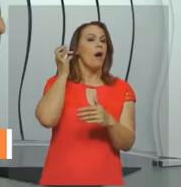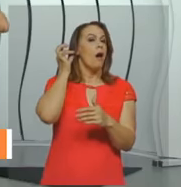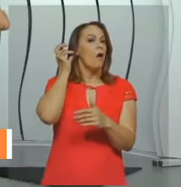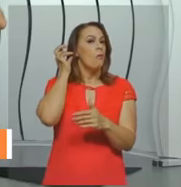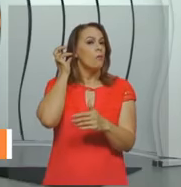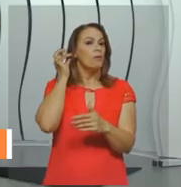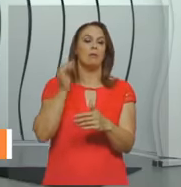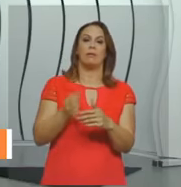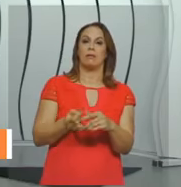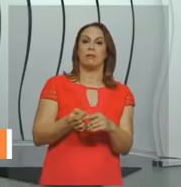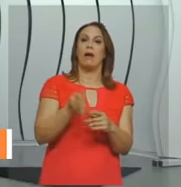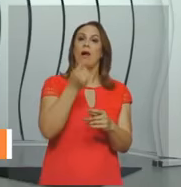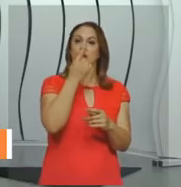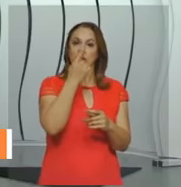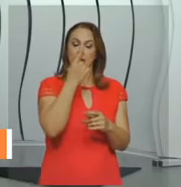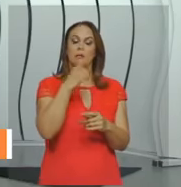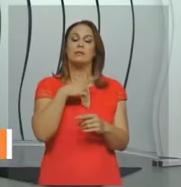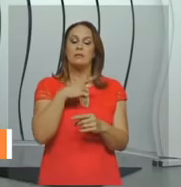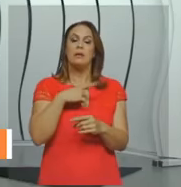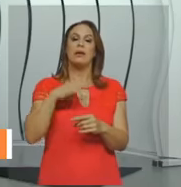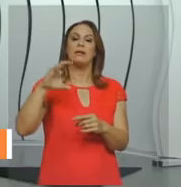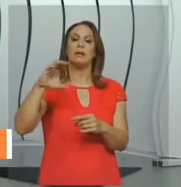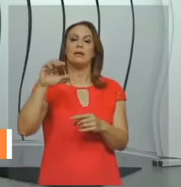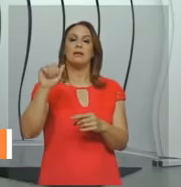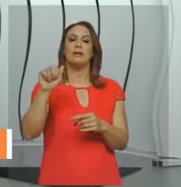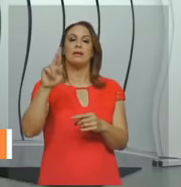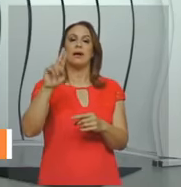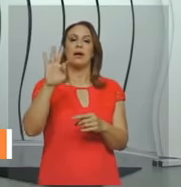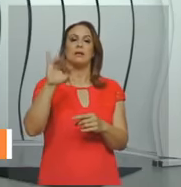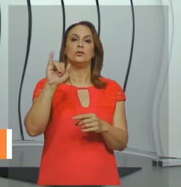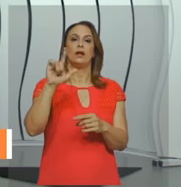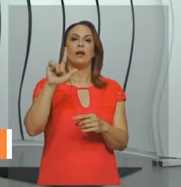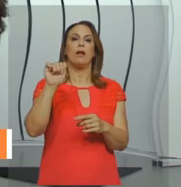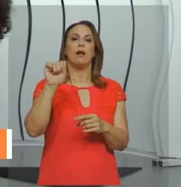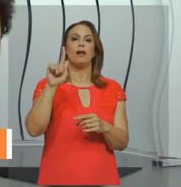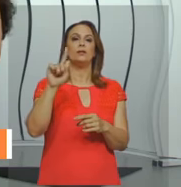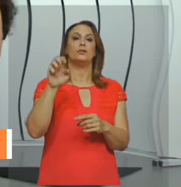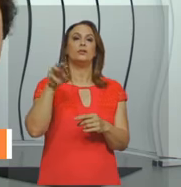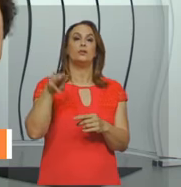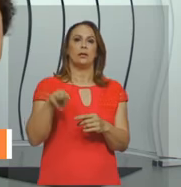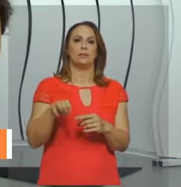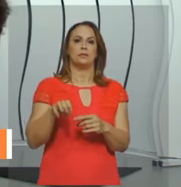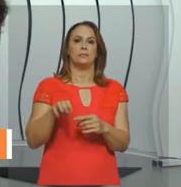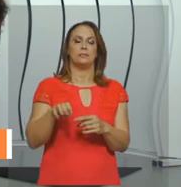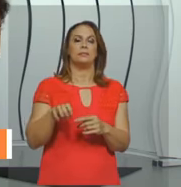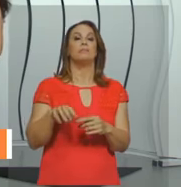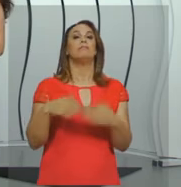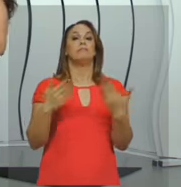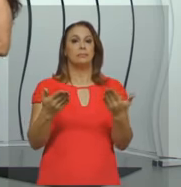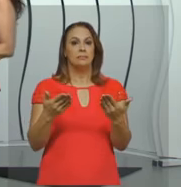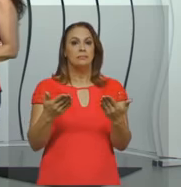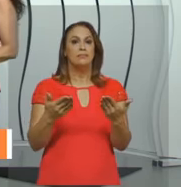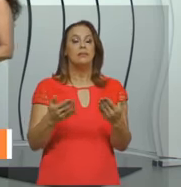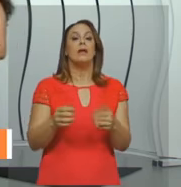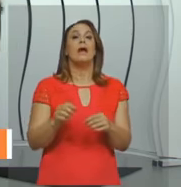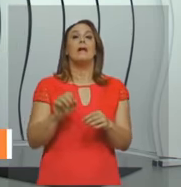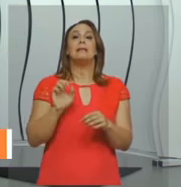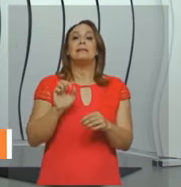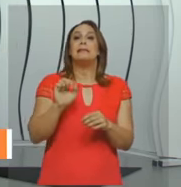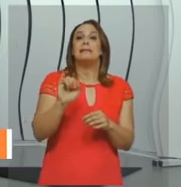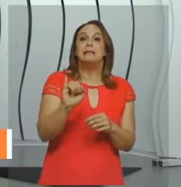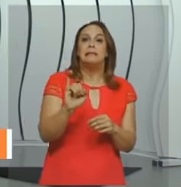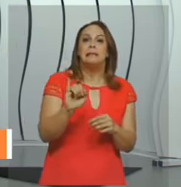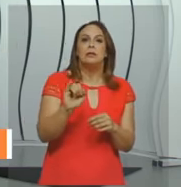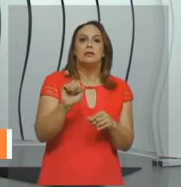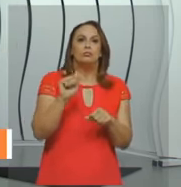ele calcificar, ela vai então se transformar em quê? No osso. Então nós vamos ver aqui que além disso o osso tem